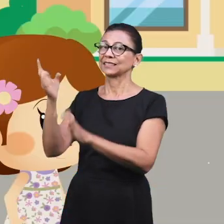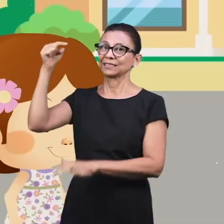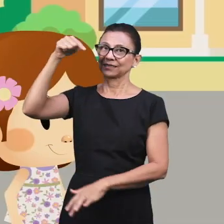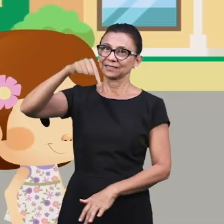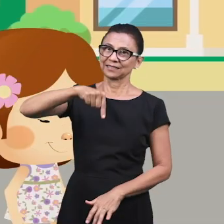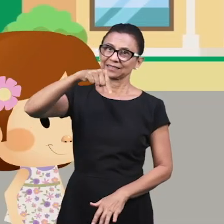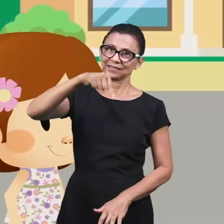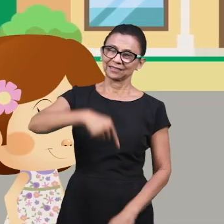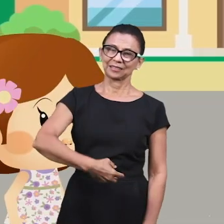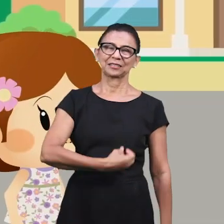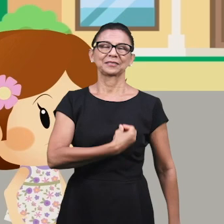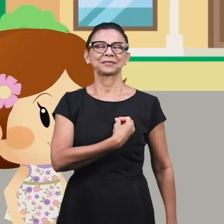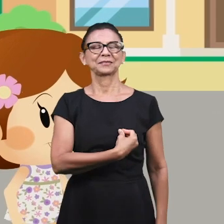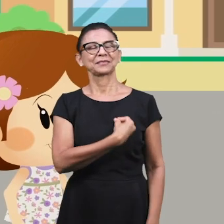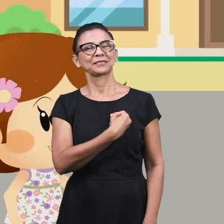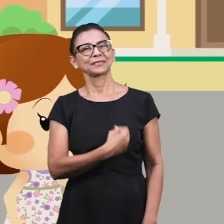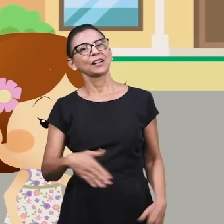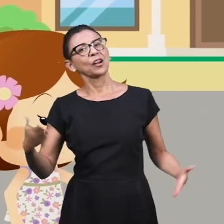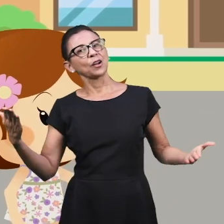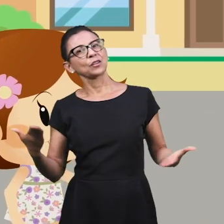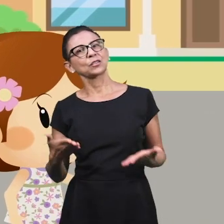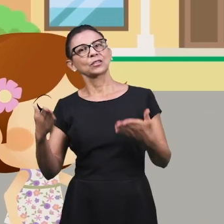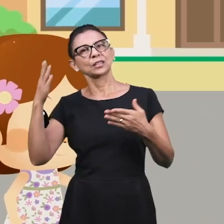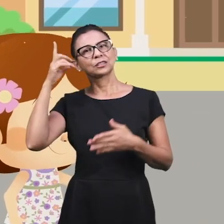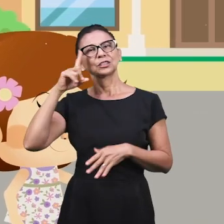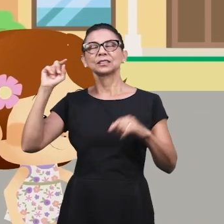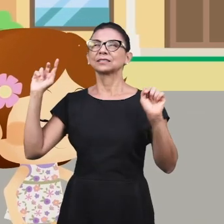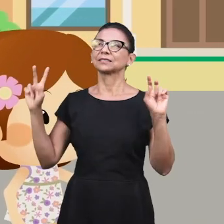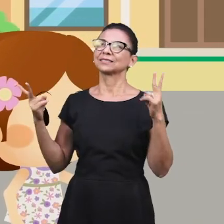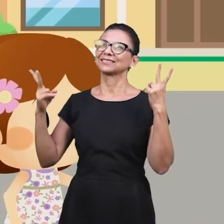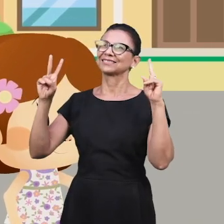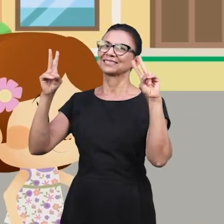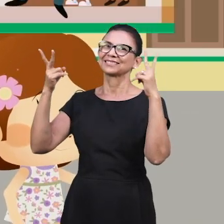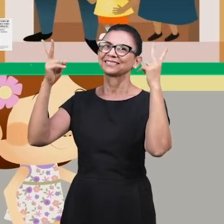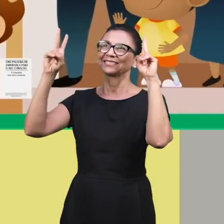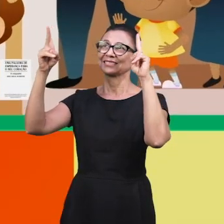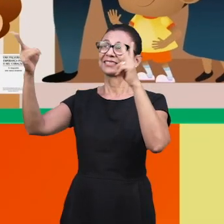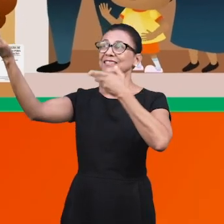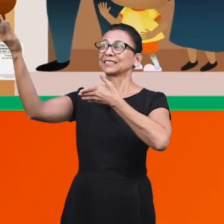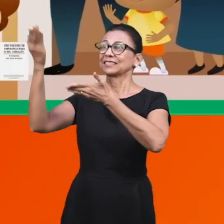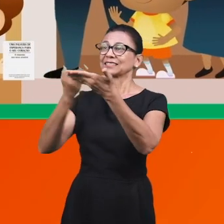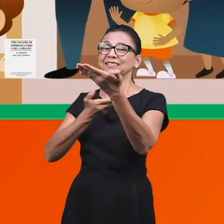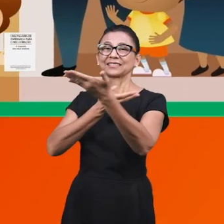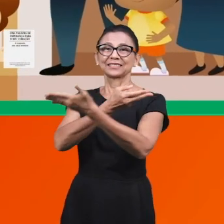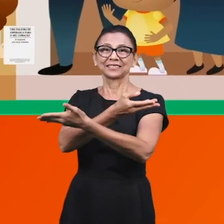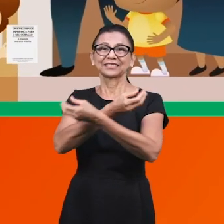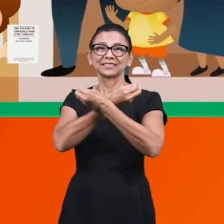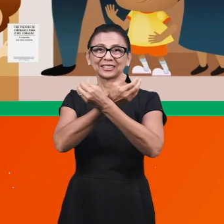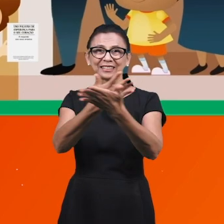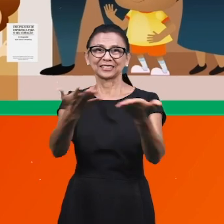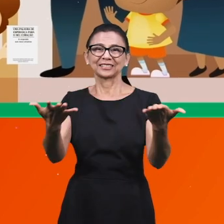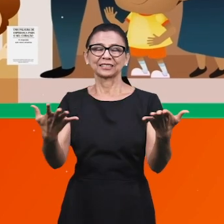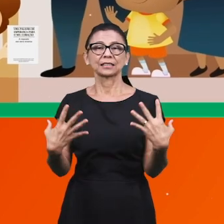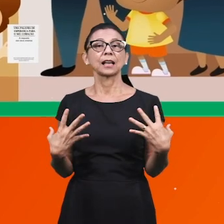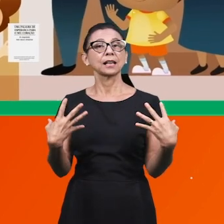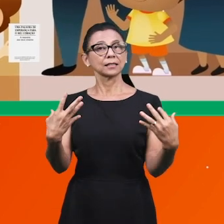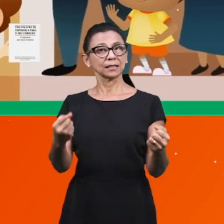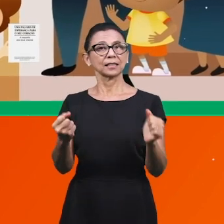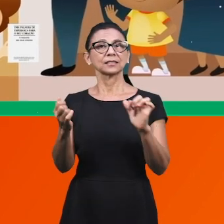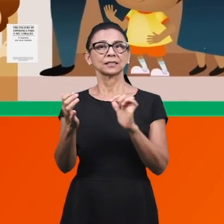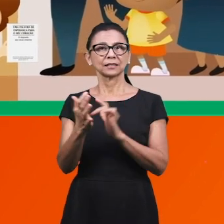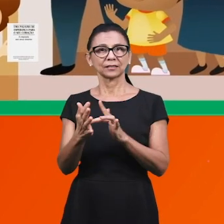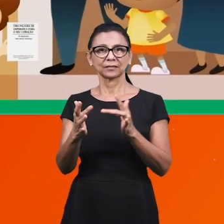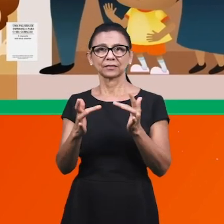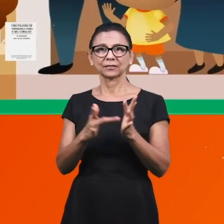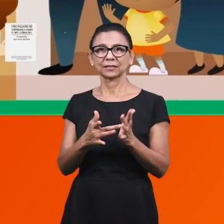lugar. Hoje é dia de vitória e vitória Ele nos dá. Receba Jesus, Ele quer